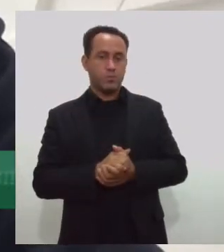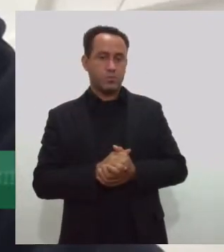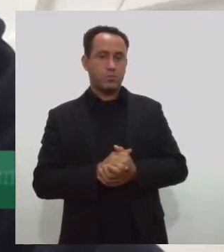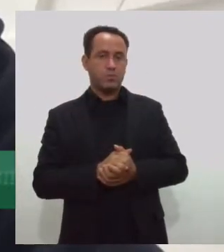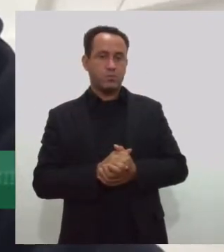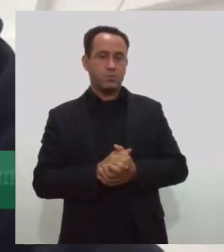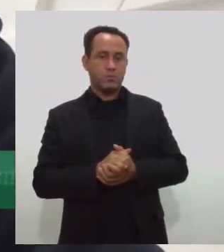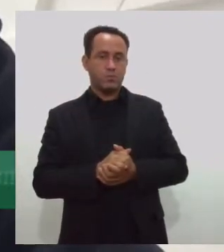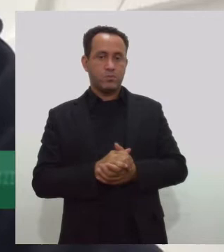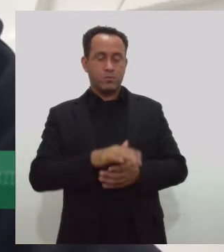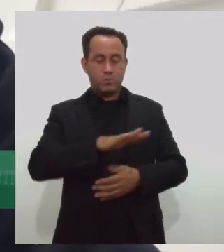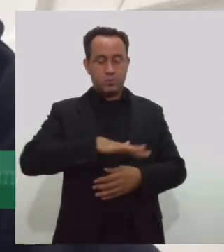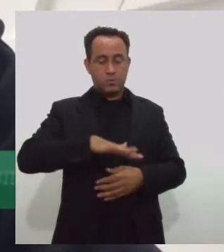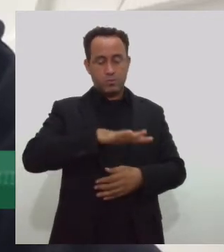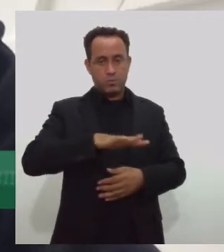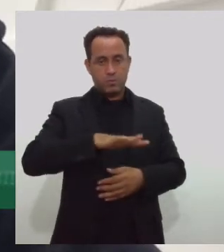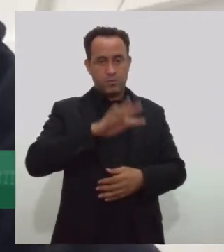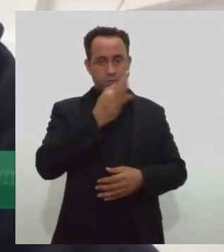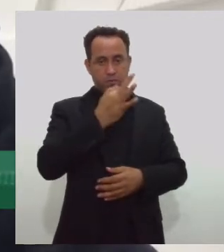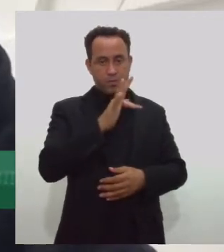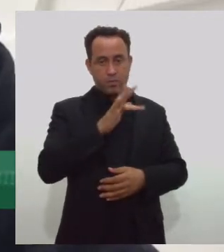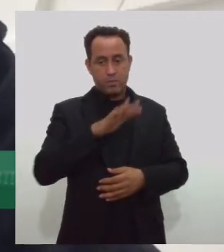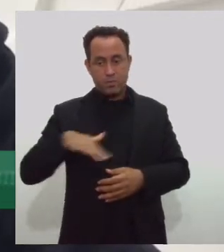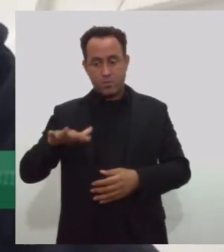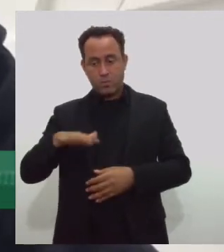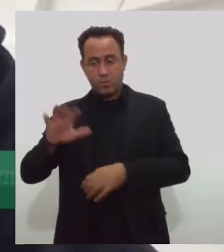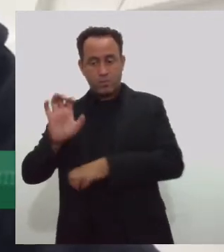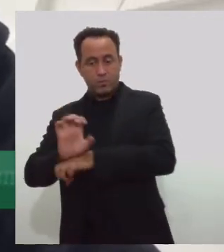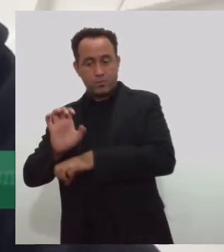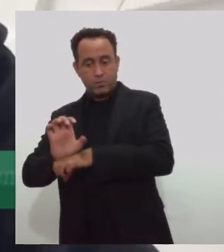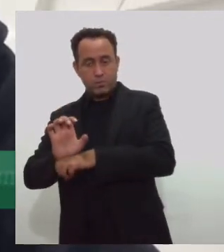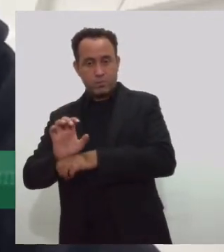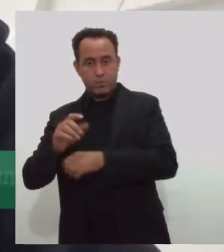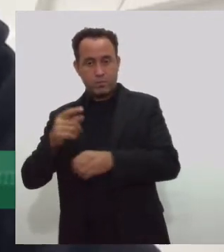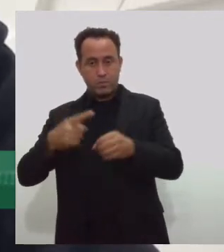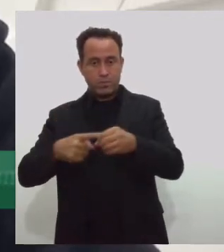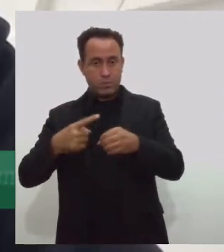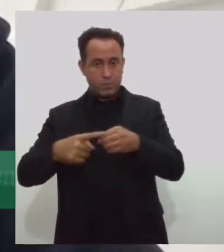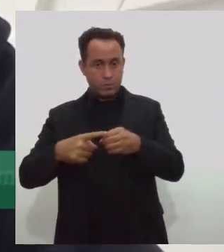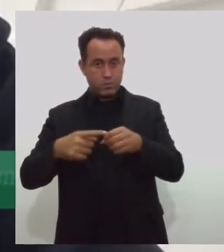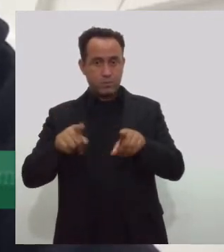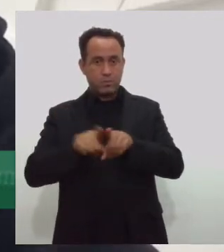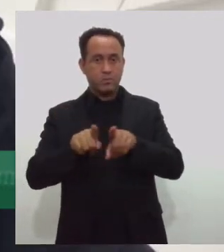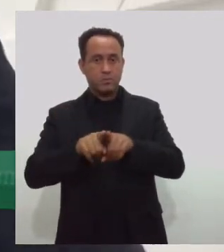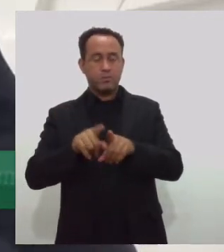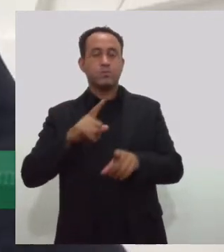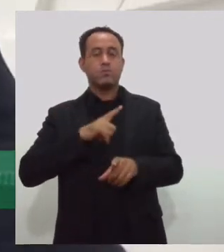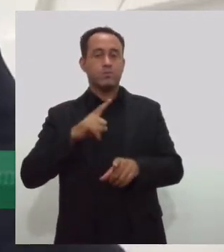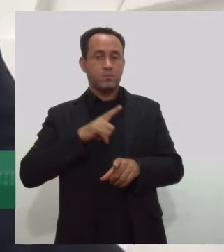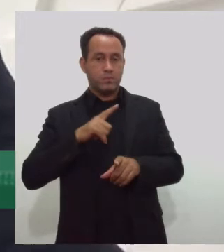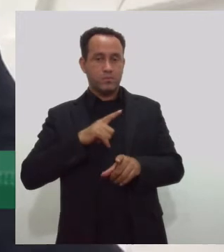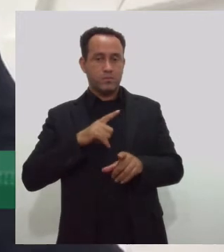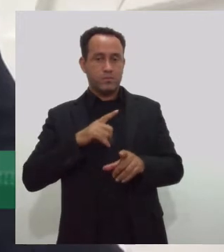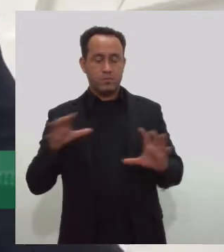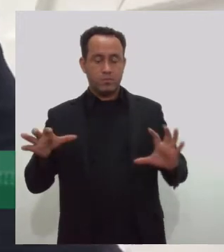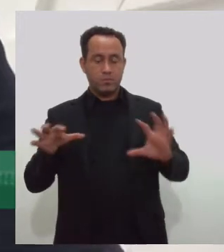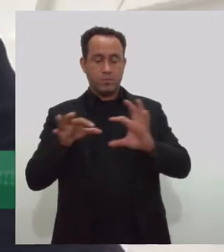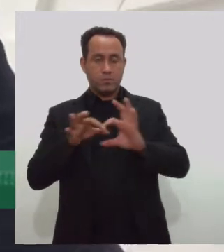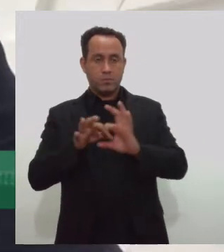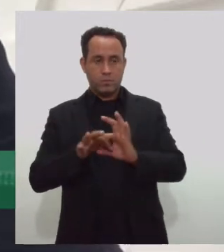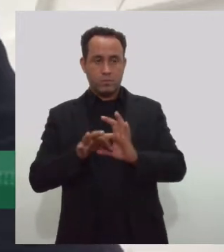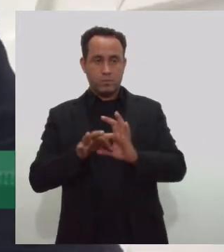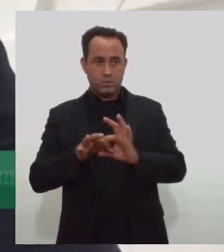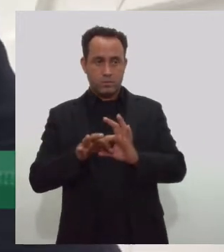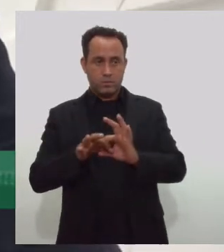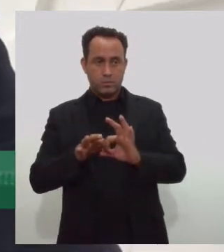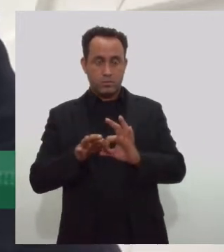tanto no âmbito federal, quanto estadual, quanto nos municípios, já que vivemos numa federação, e